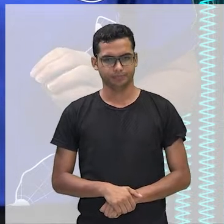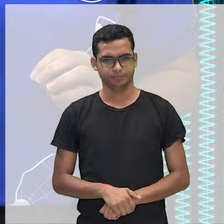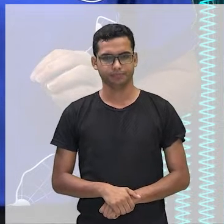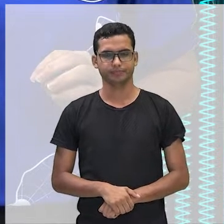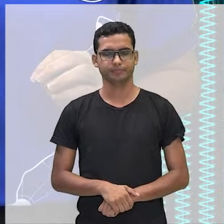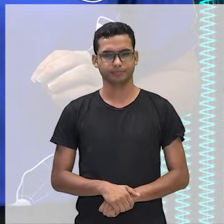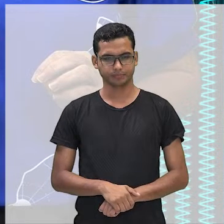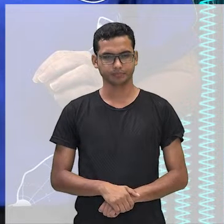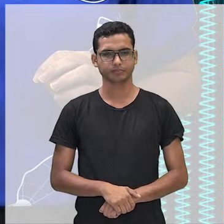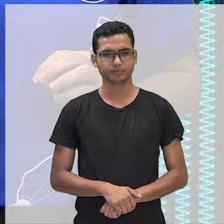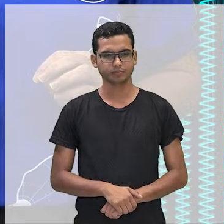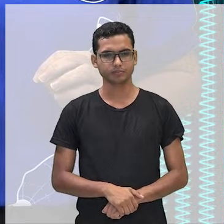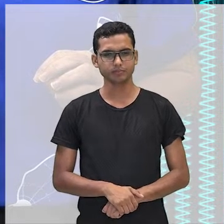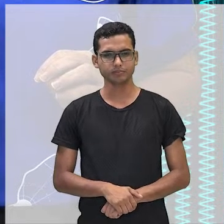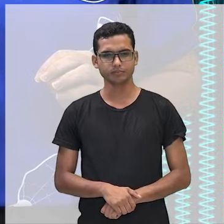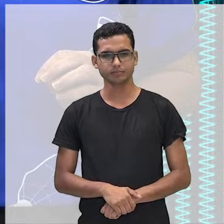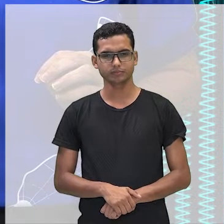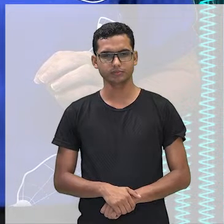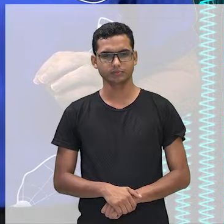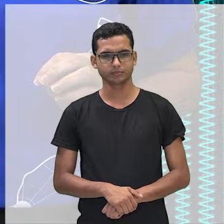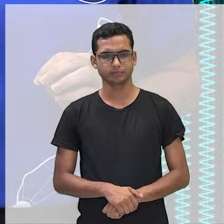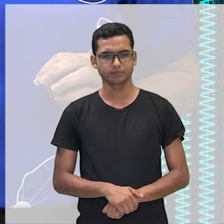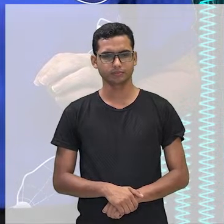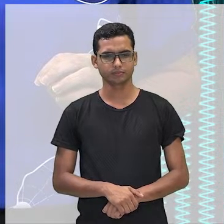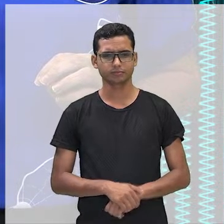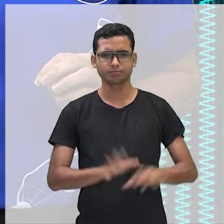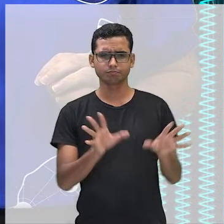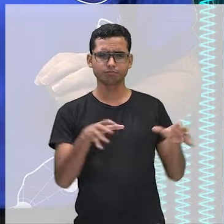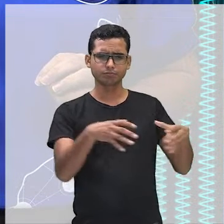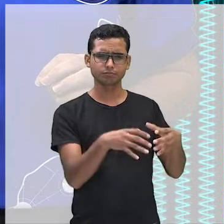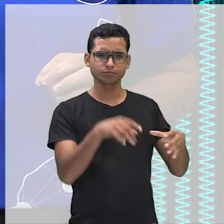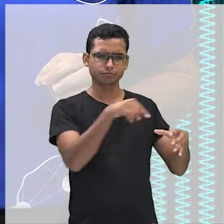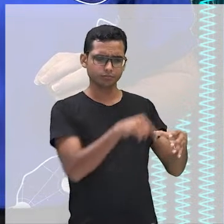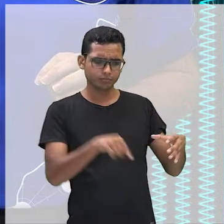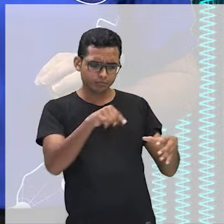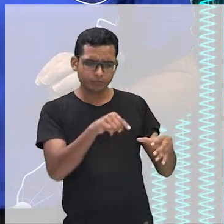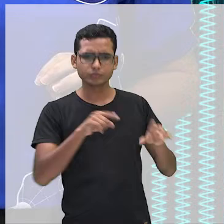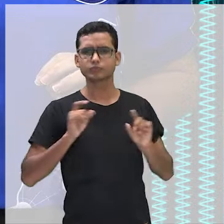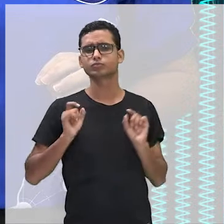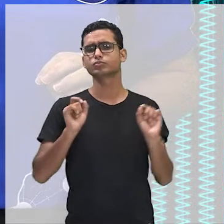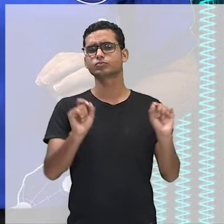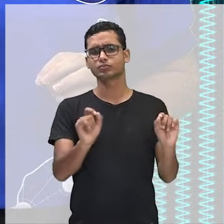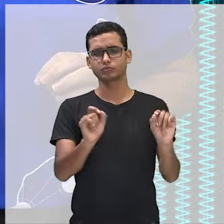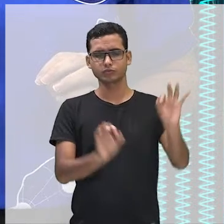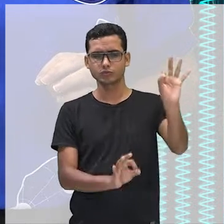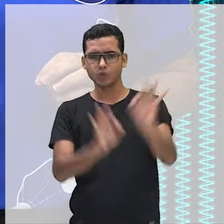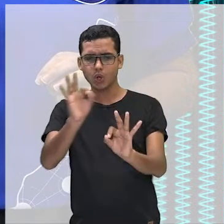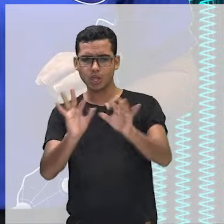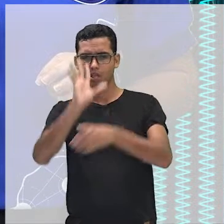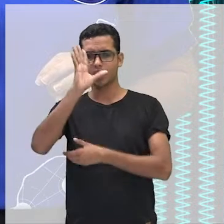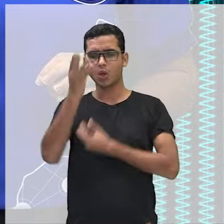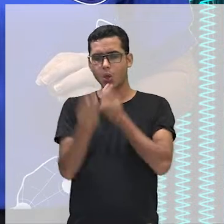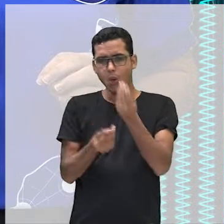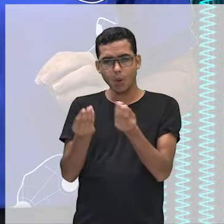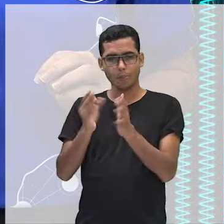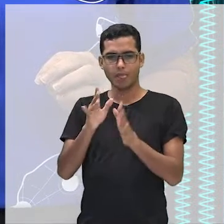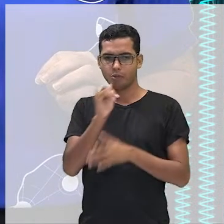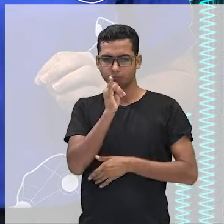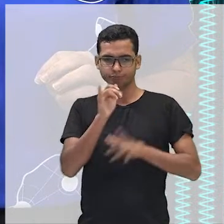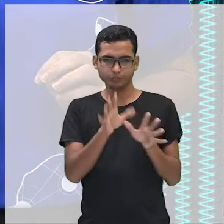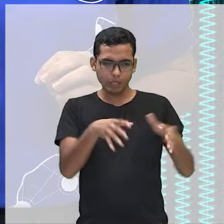ó. E eles são posicionados sempre